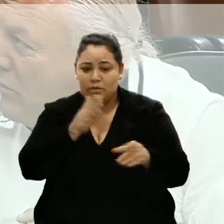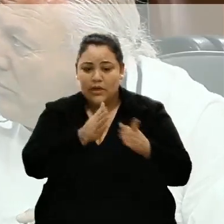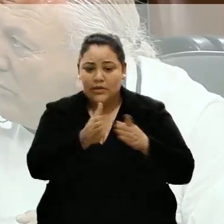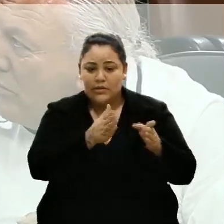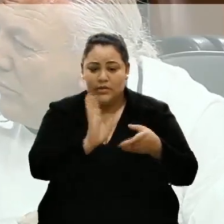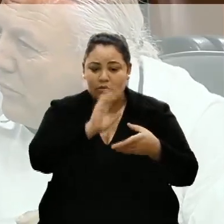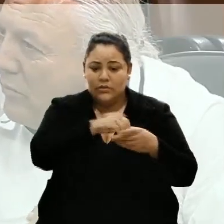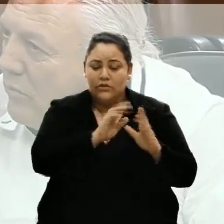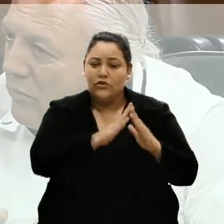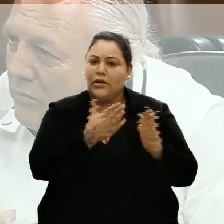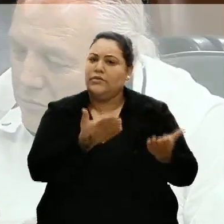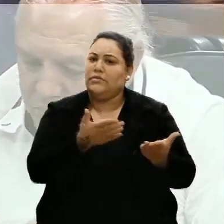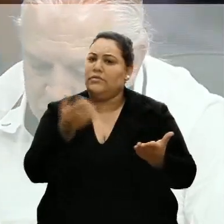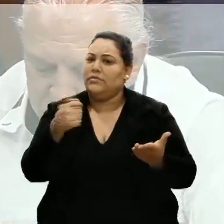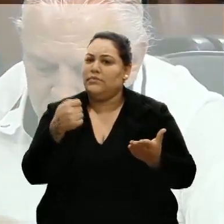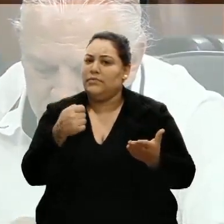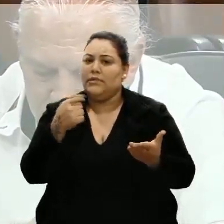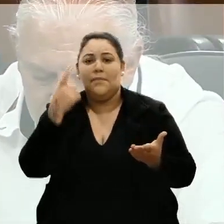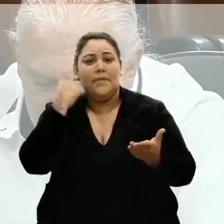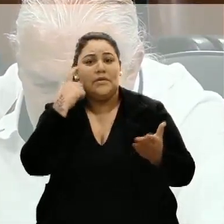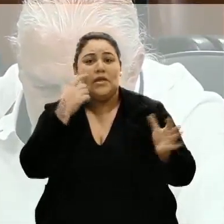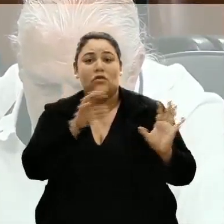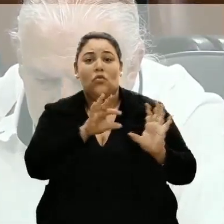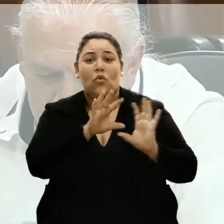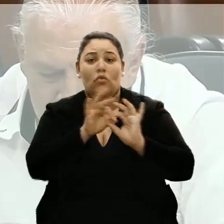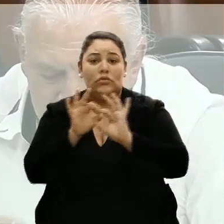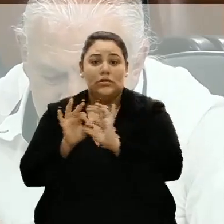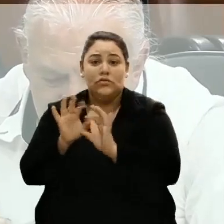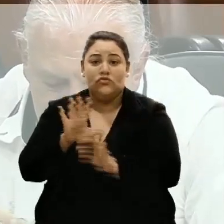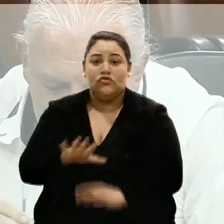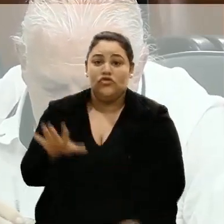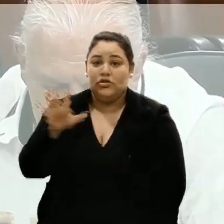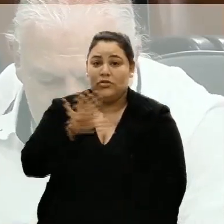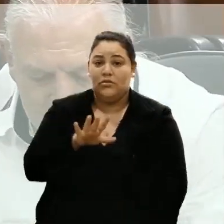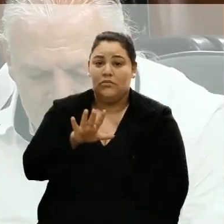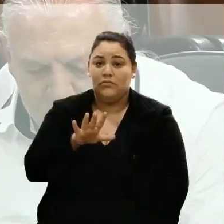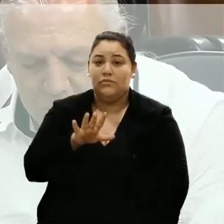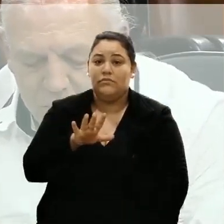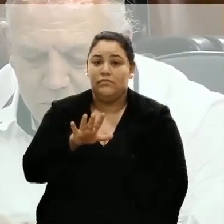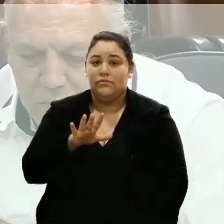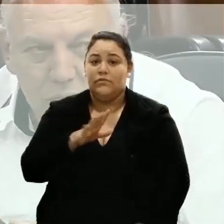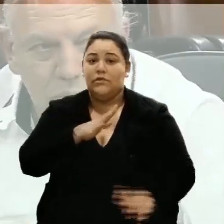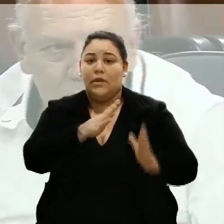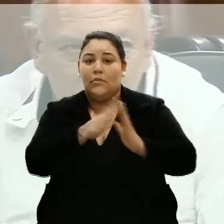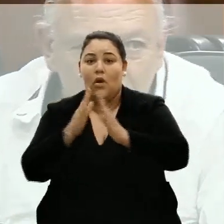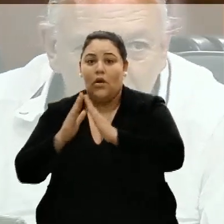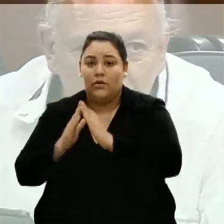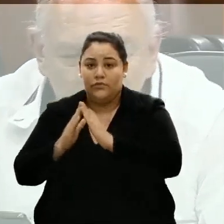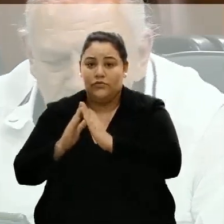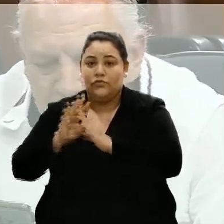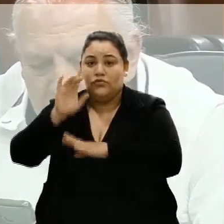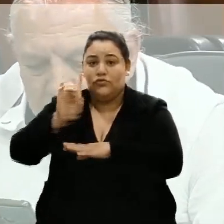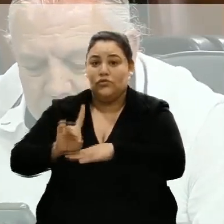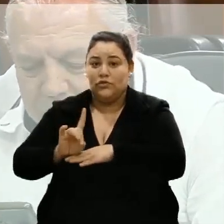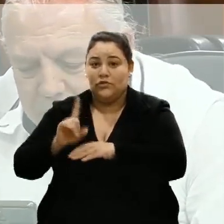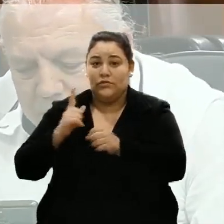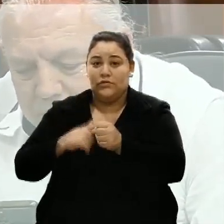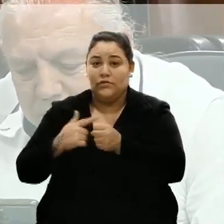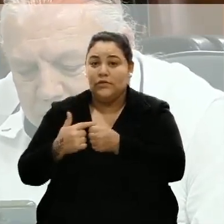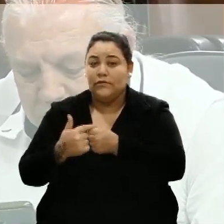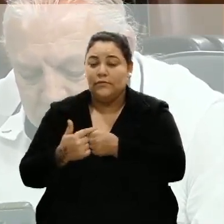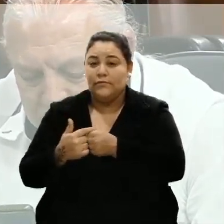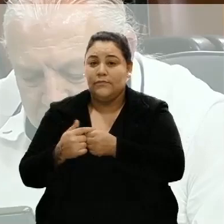Então, nós temos que pensar no contexto global da questão de uma moradia, do direito à cidade, da pessoa